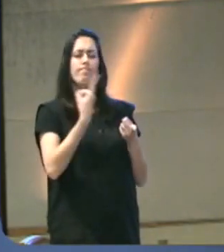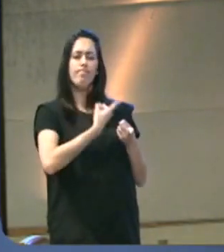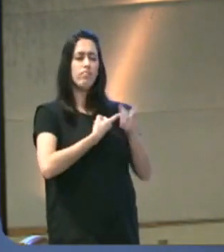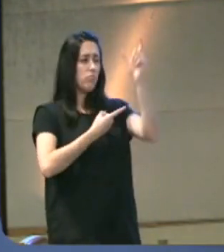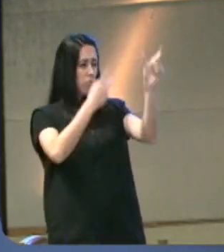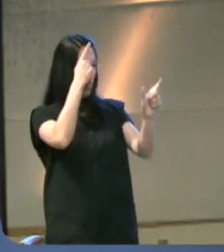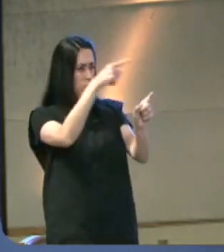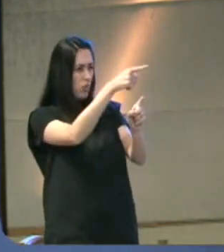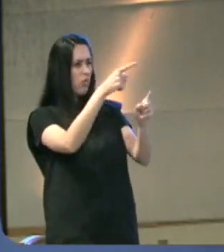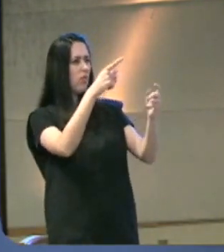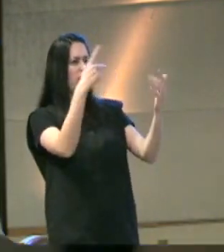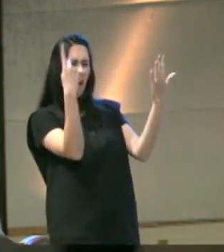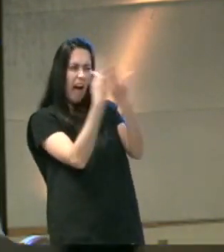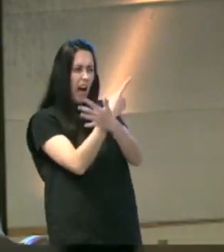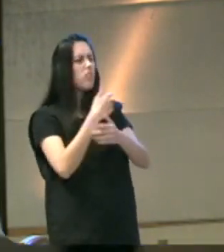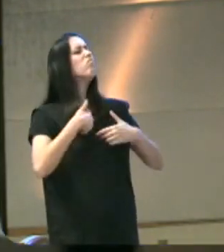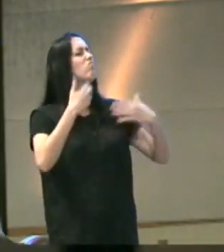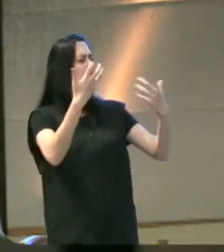retribuição,